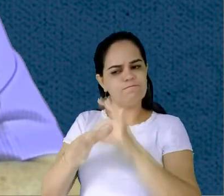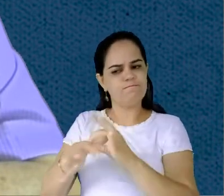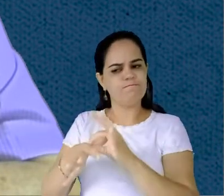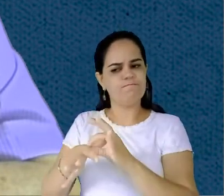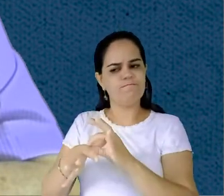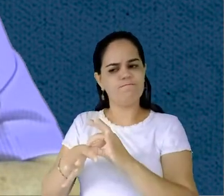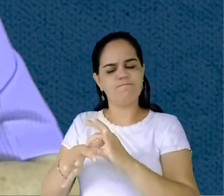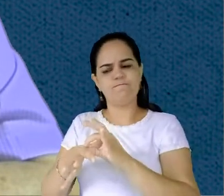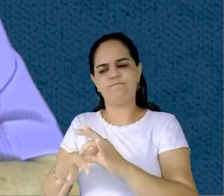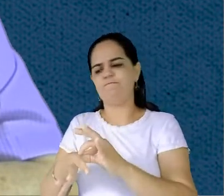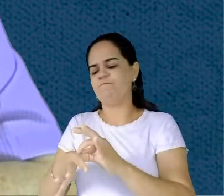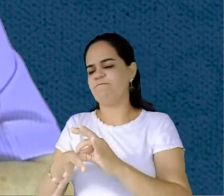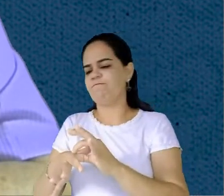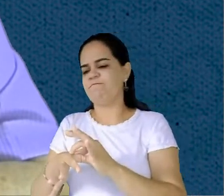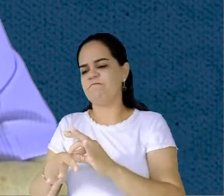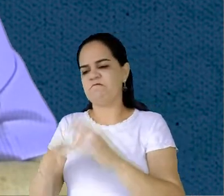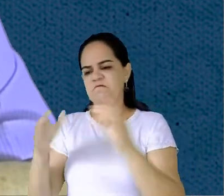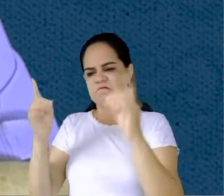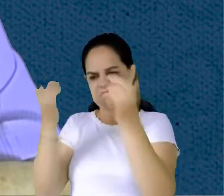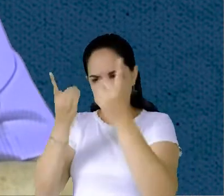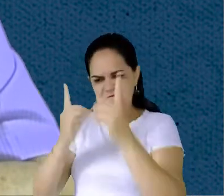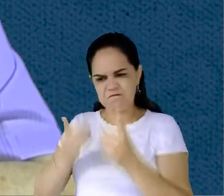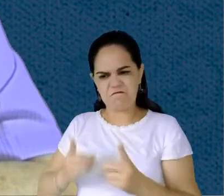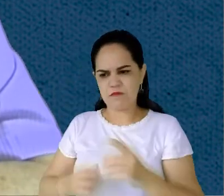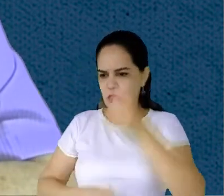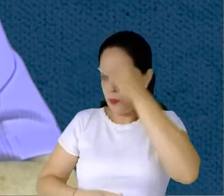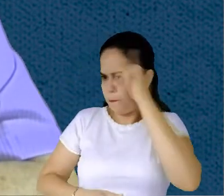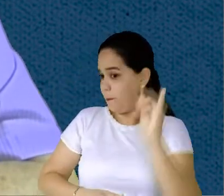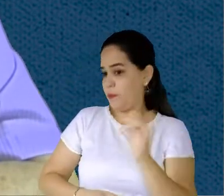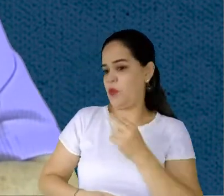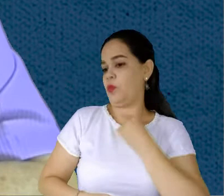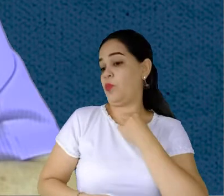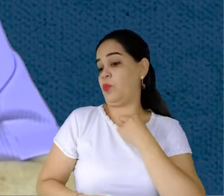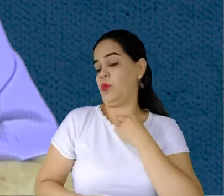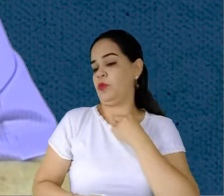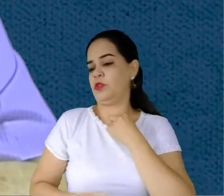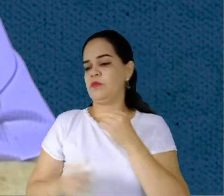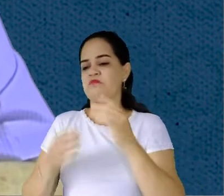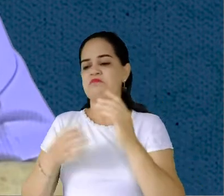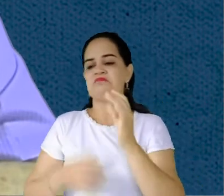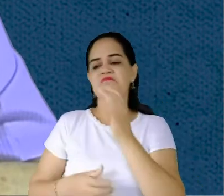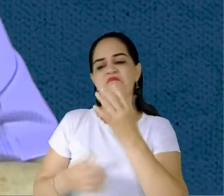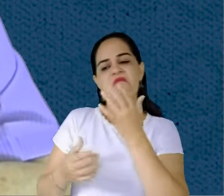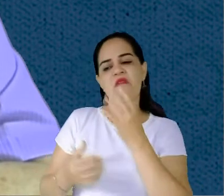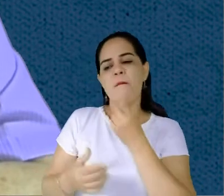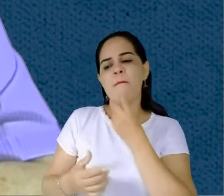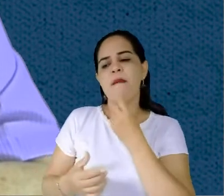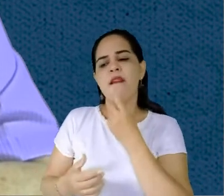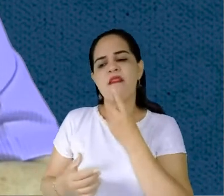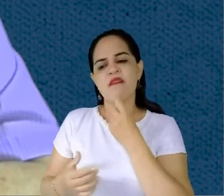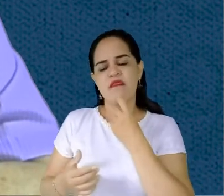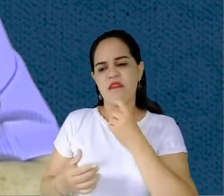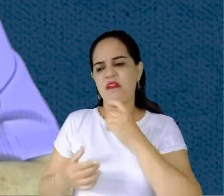sangue das carnes de animais sufocados e das uniões ilegítimas.